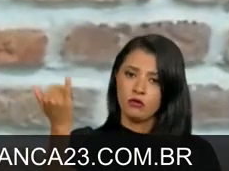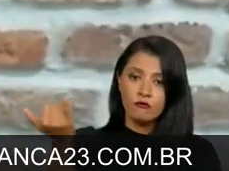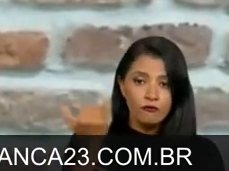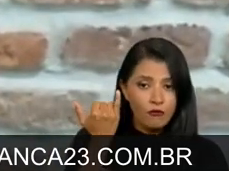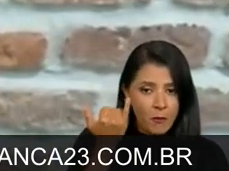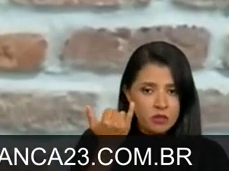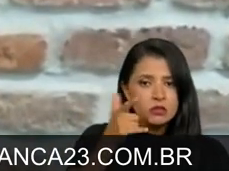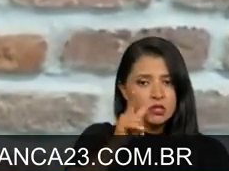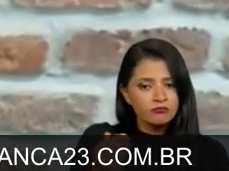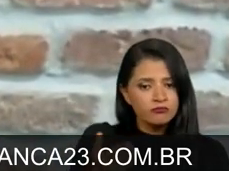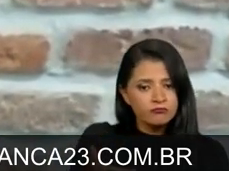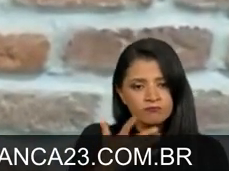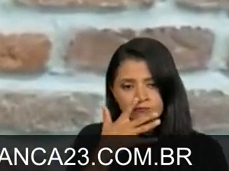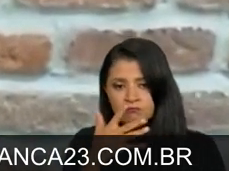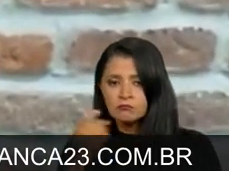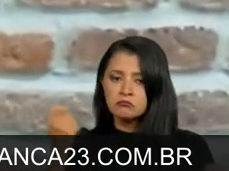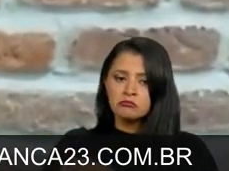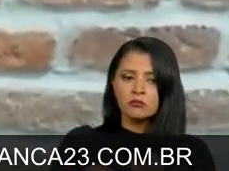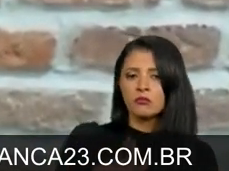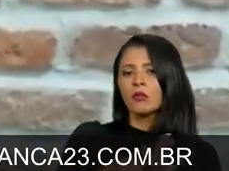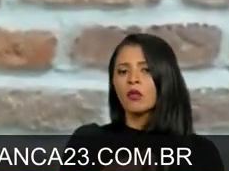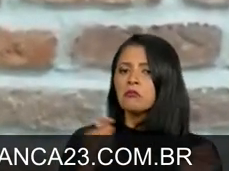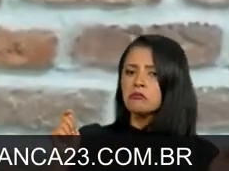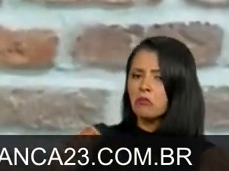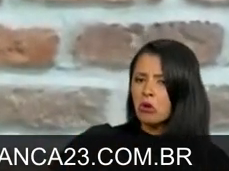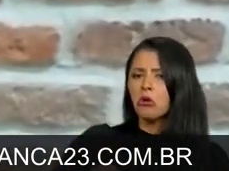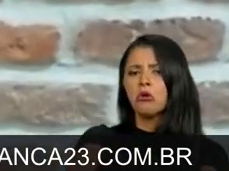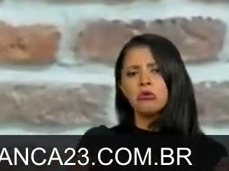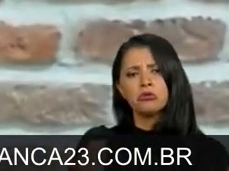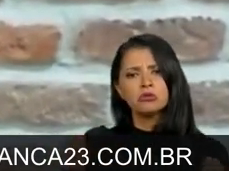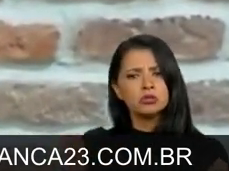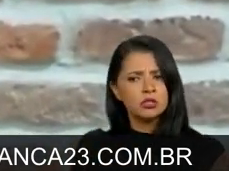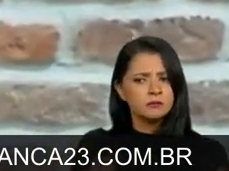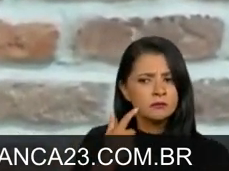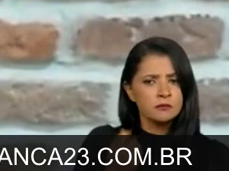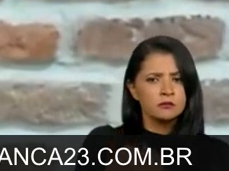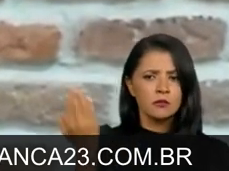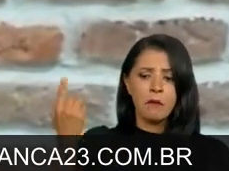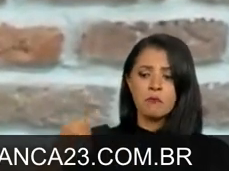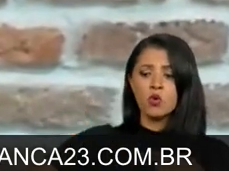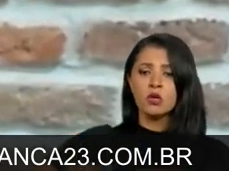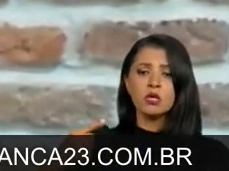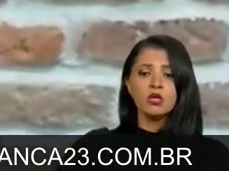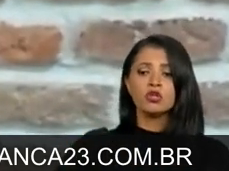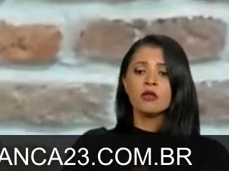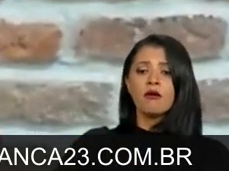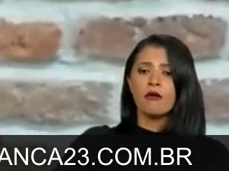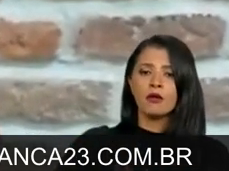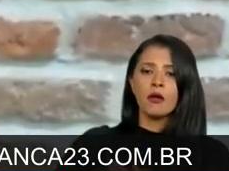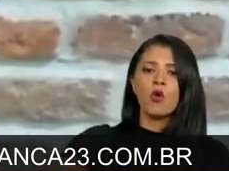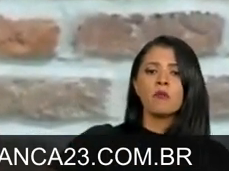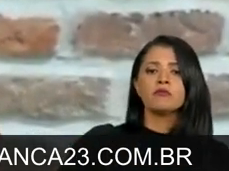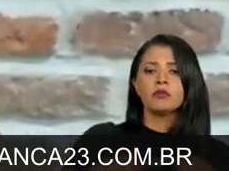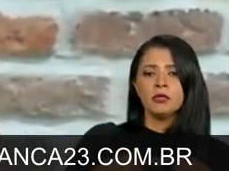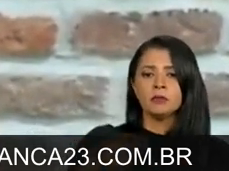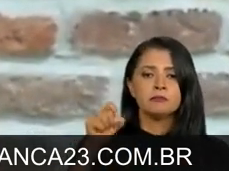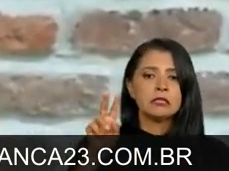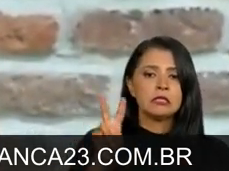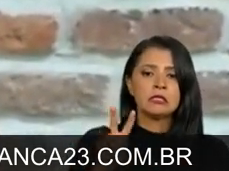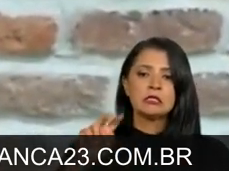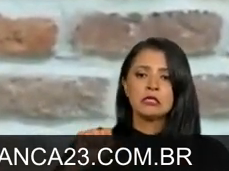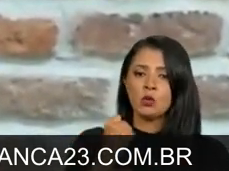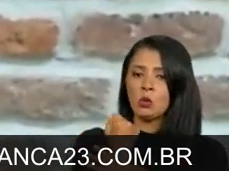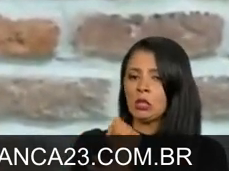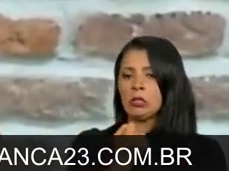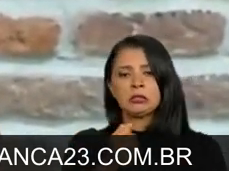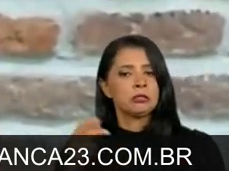um pouco mais de qualificação para que se possa, para que seja possível construir uma política pública adequada, seja de segurança pública, seja